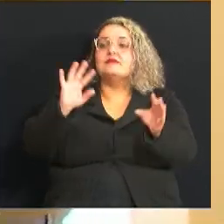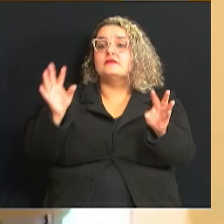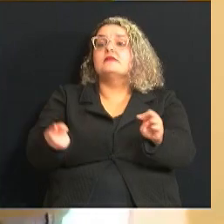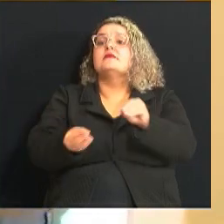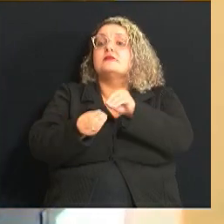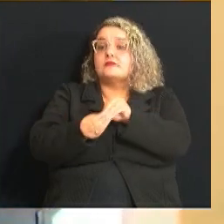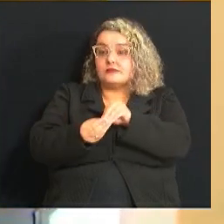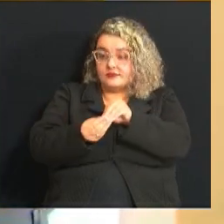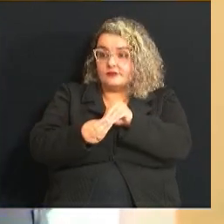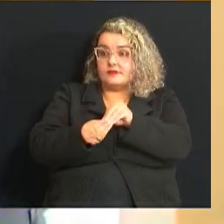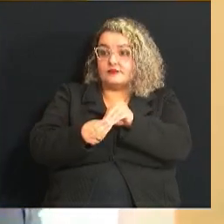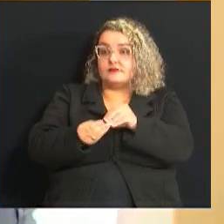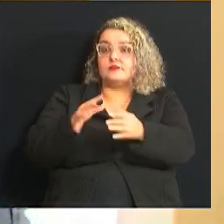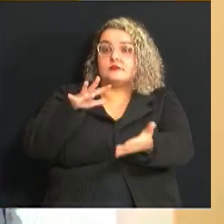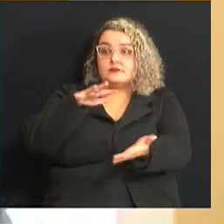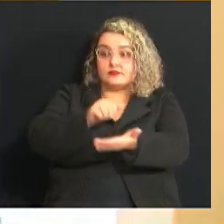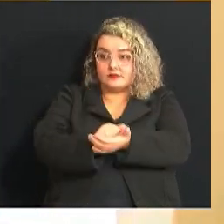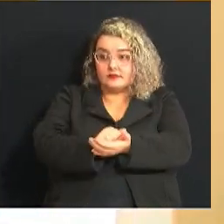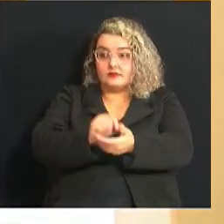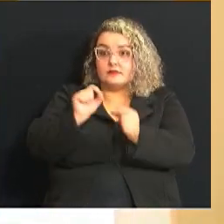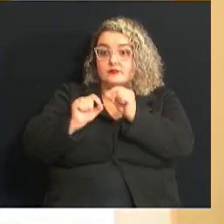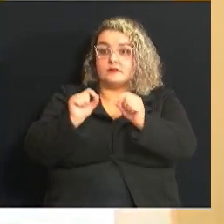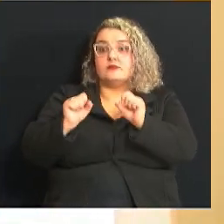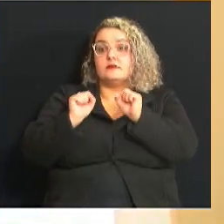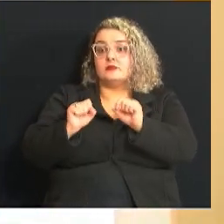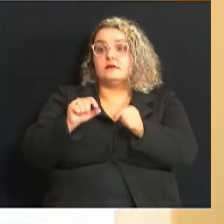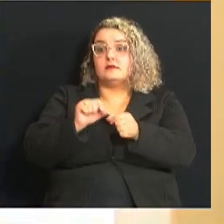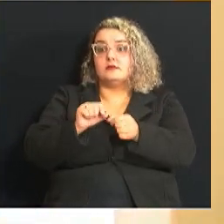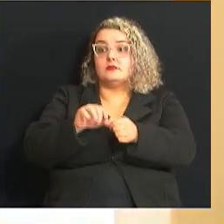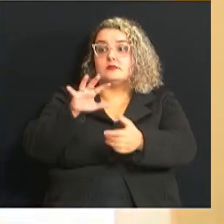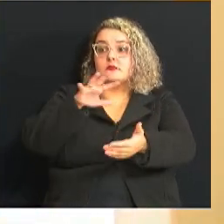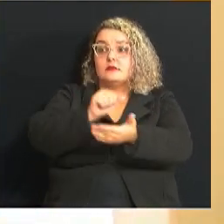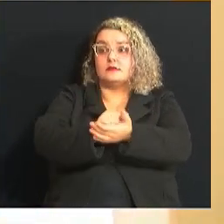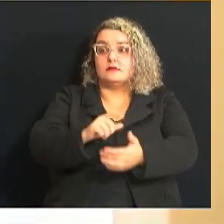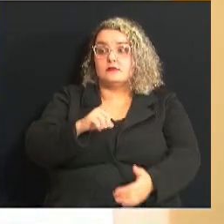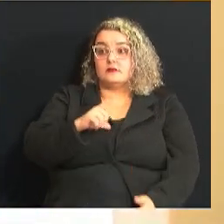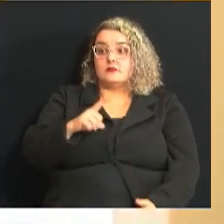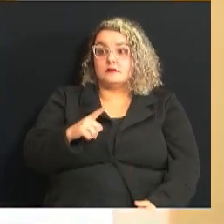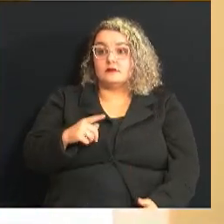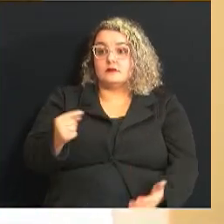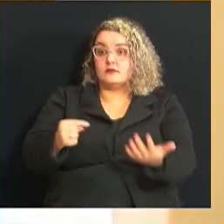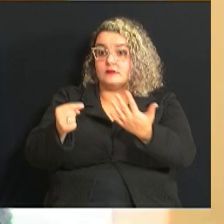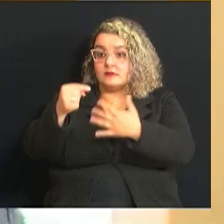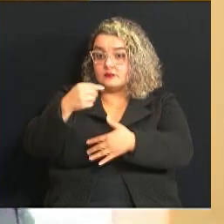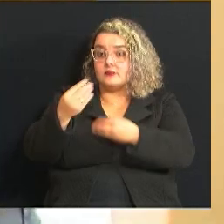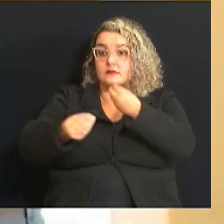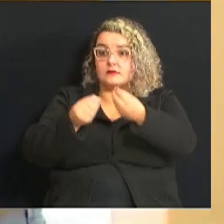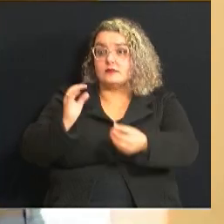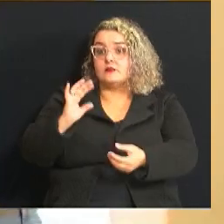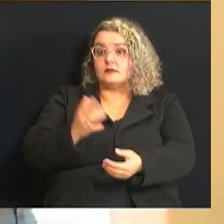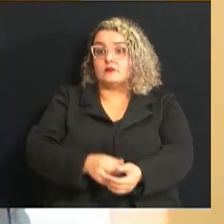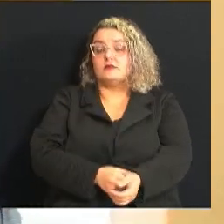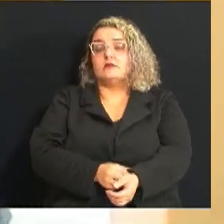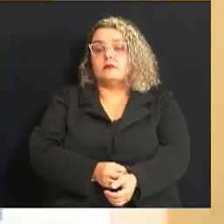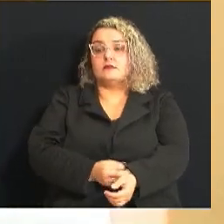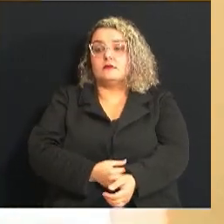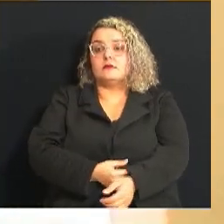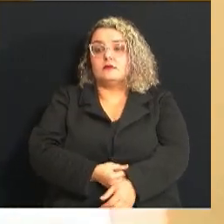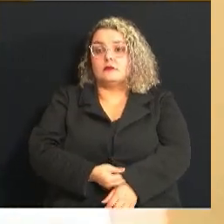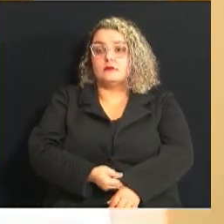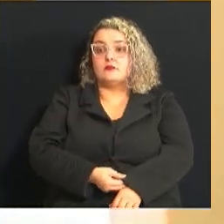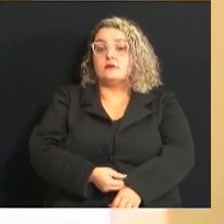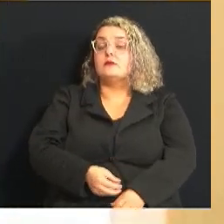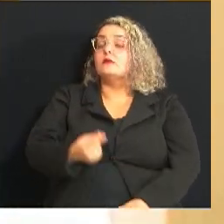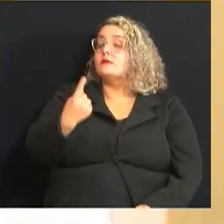é, a questão das inscrições, quem pode fazer essas inscrições? Tem algum pré-requisito? Como funciona? Ah, sim. O único requisito que